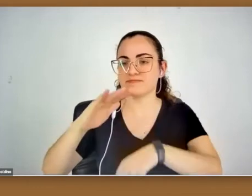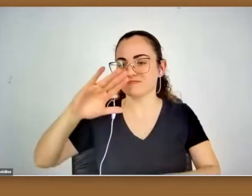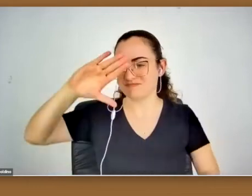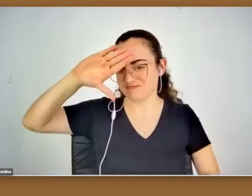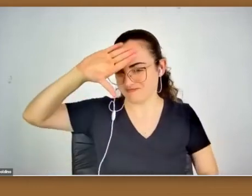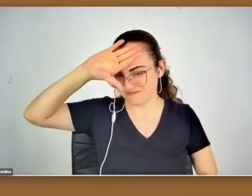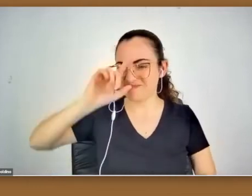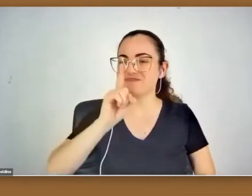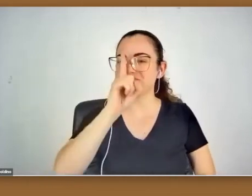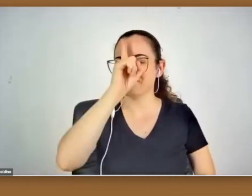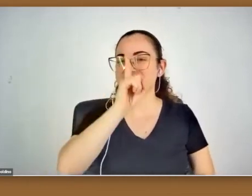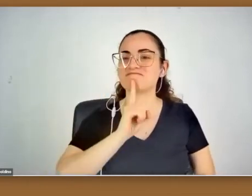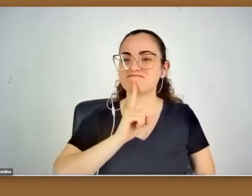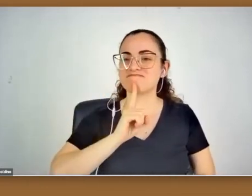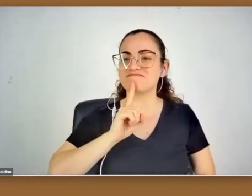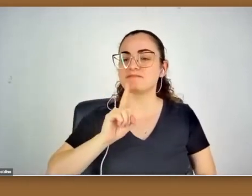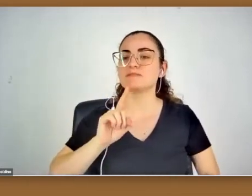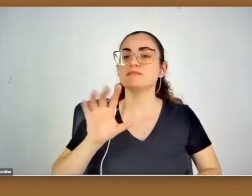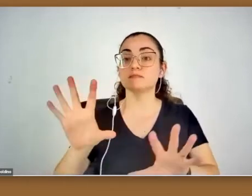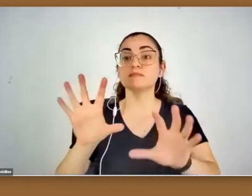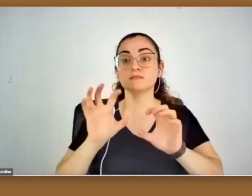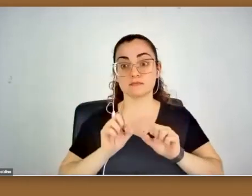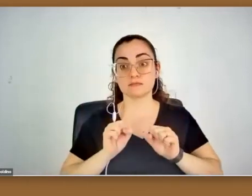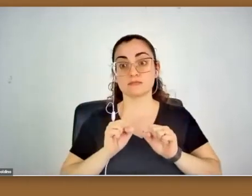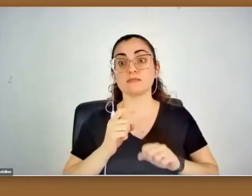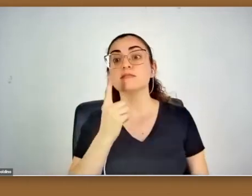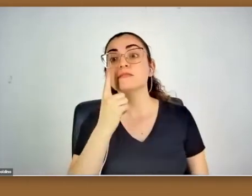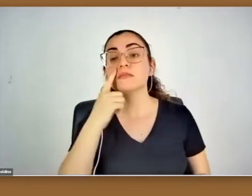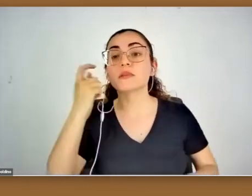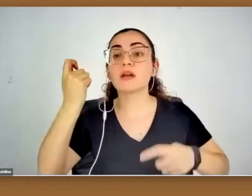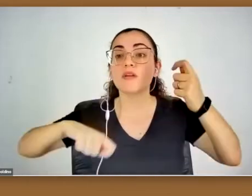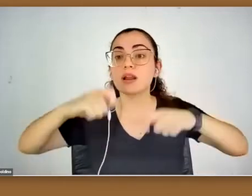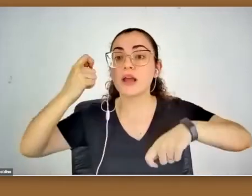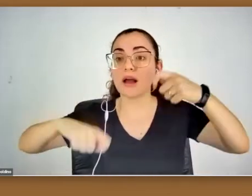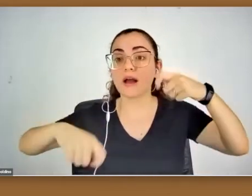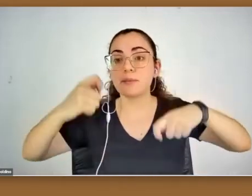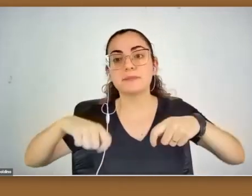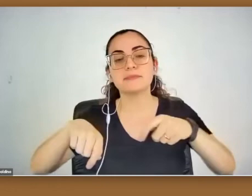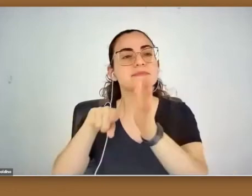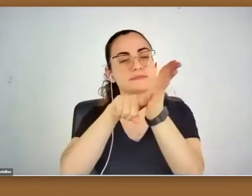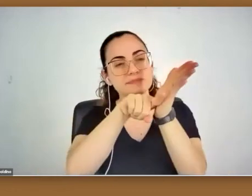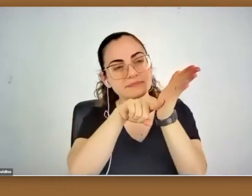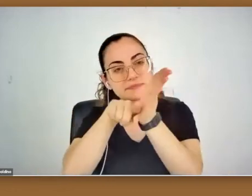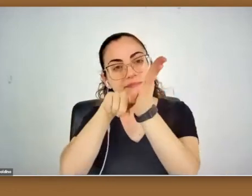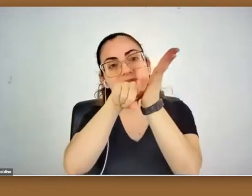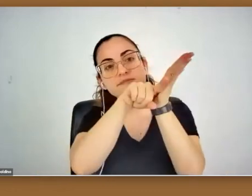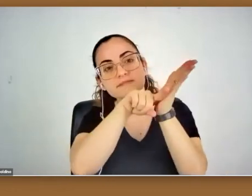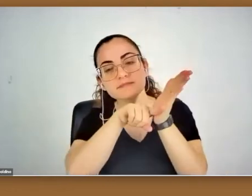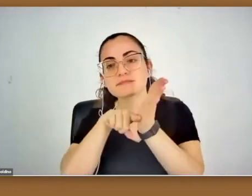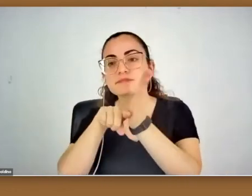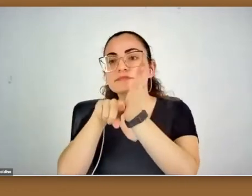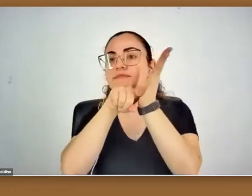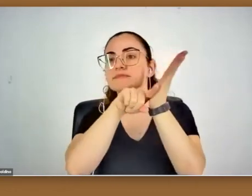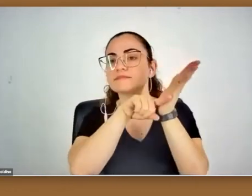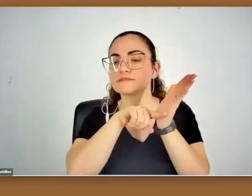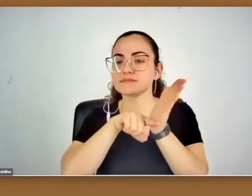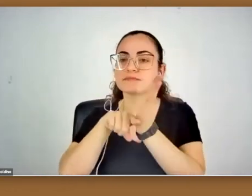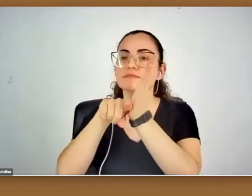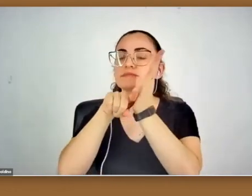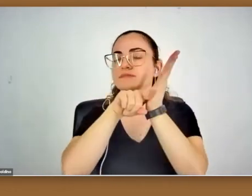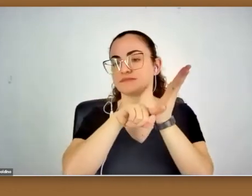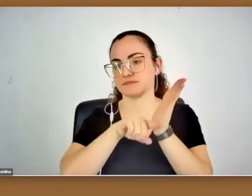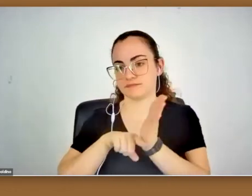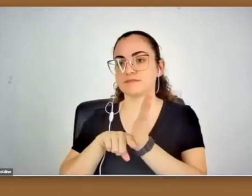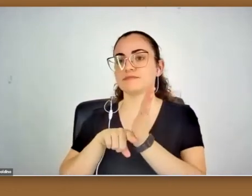humanos. Mas é importantíssimo também você avaliar o quê? Casos, epizootias, que são